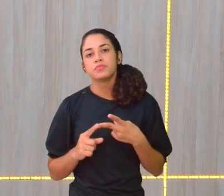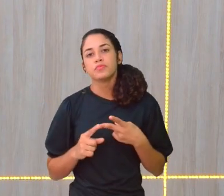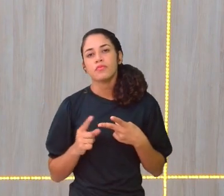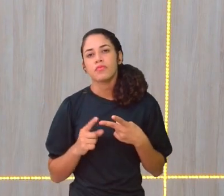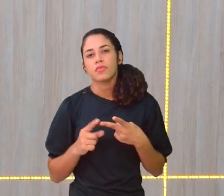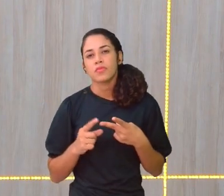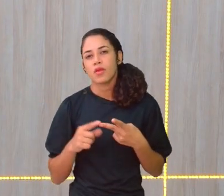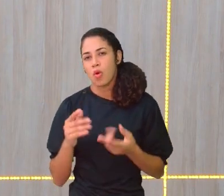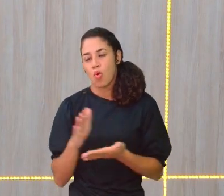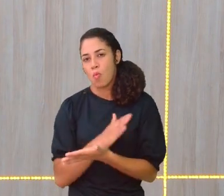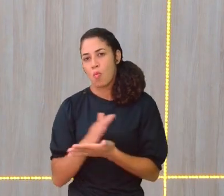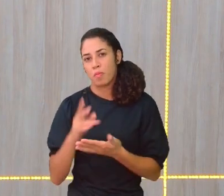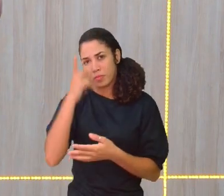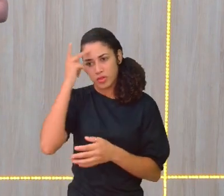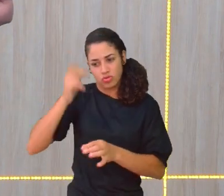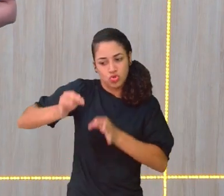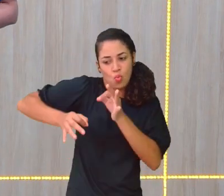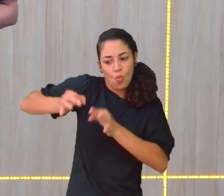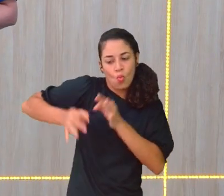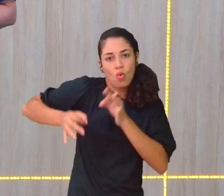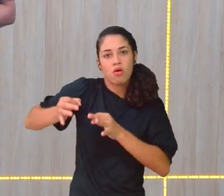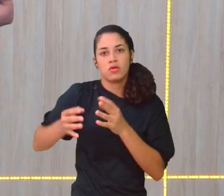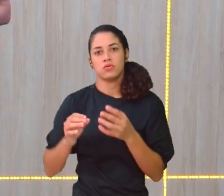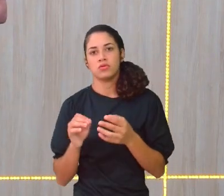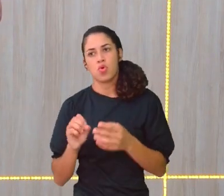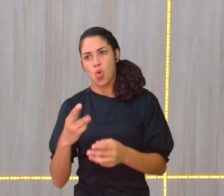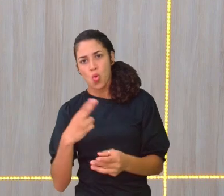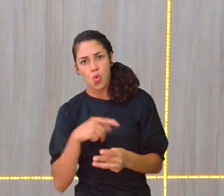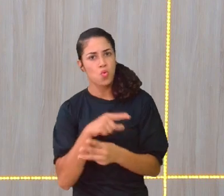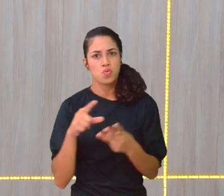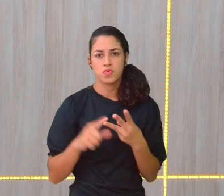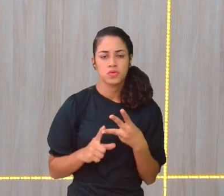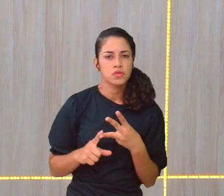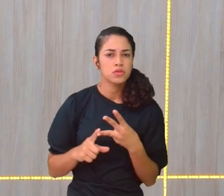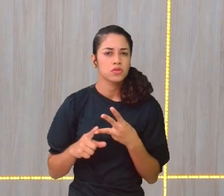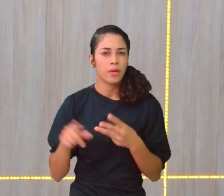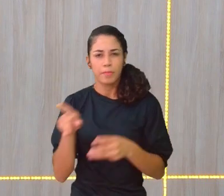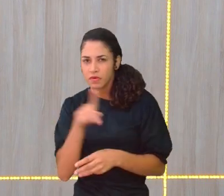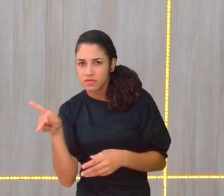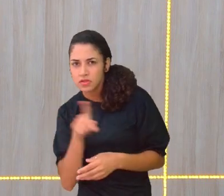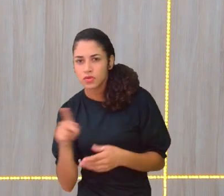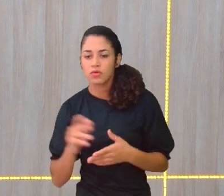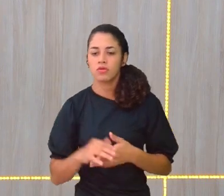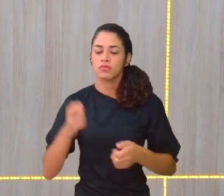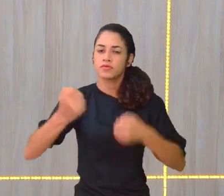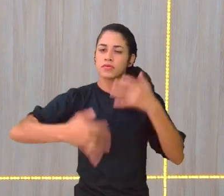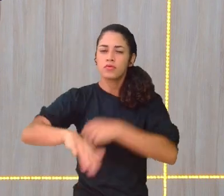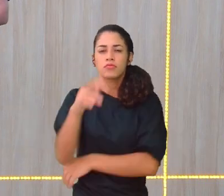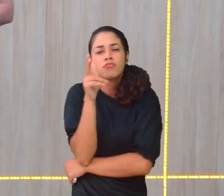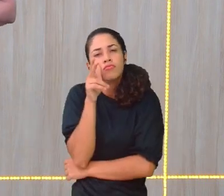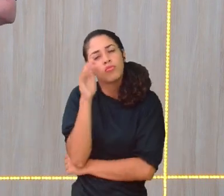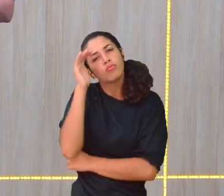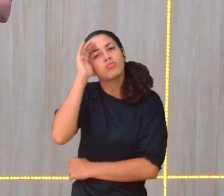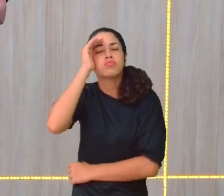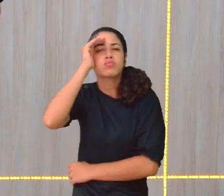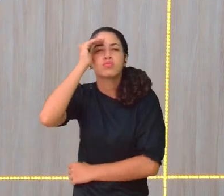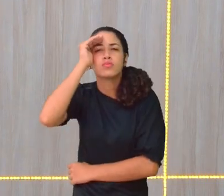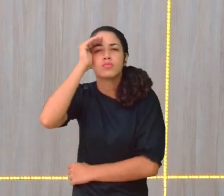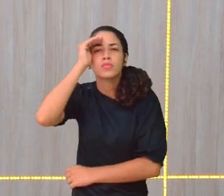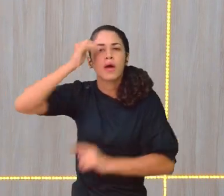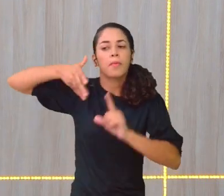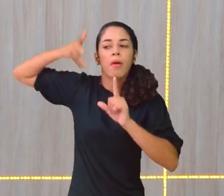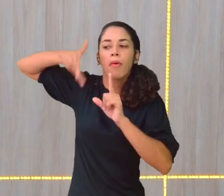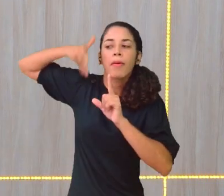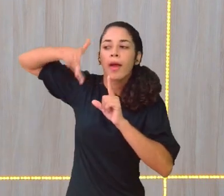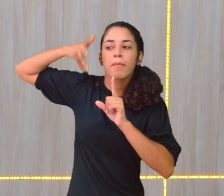uma autoridade falando, a professora na sala de aula. Vocês estão escutando, não é? As pessoas discursando